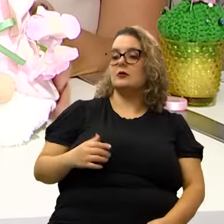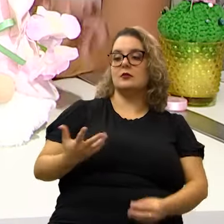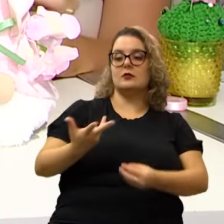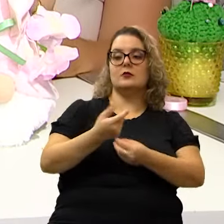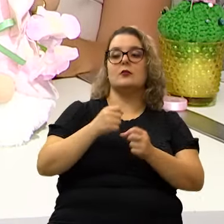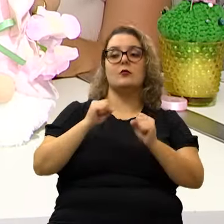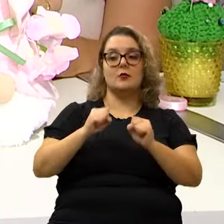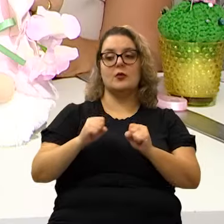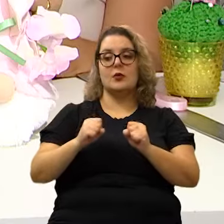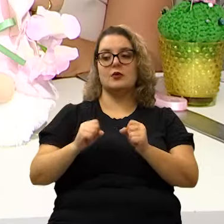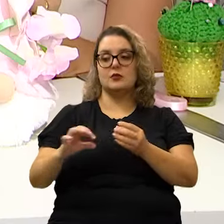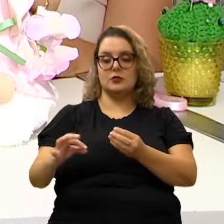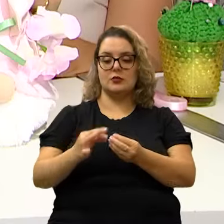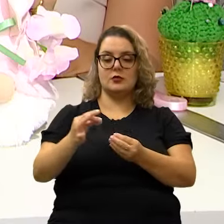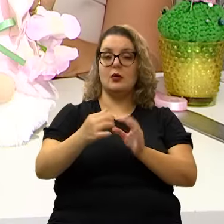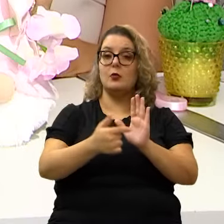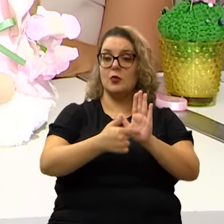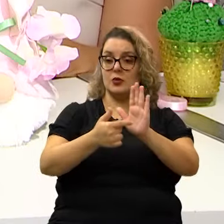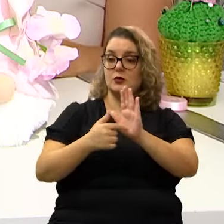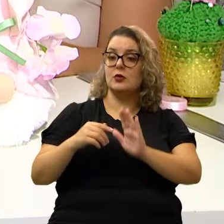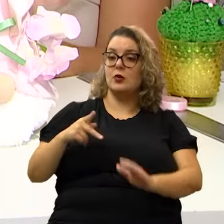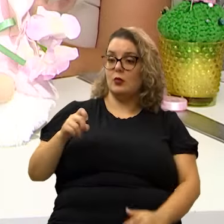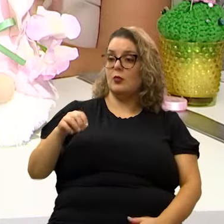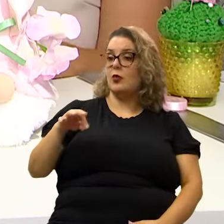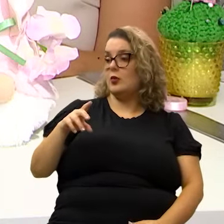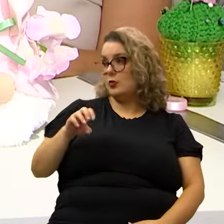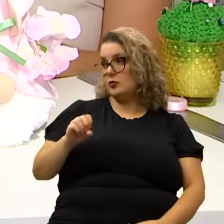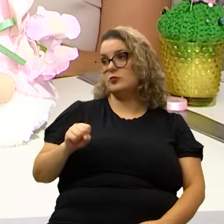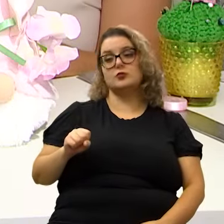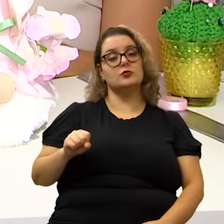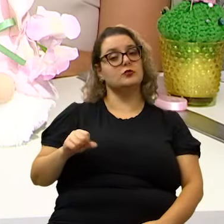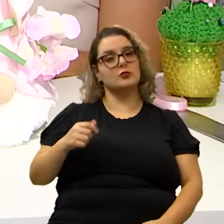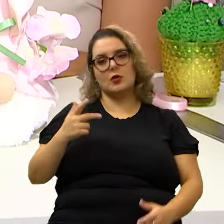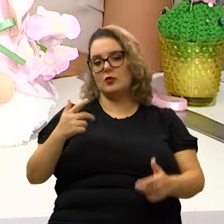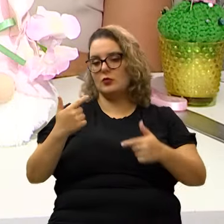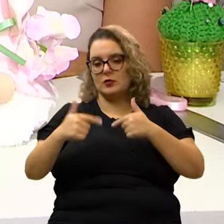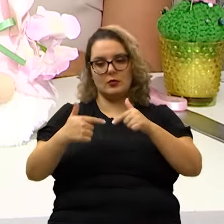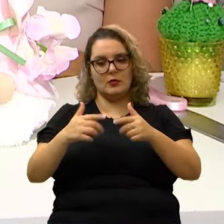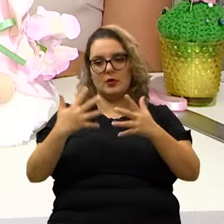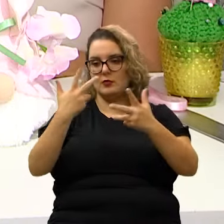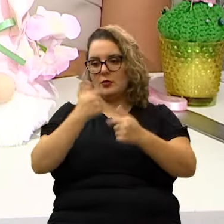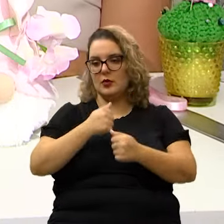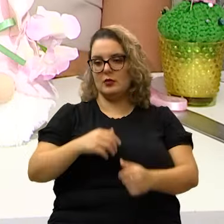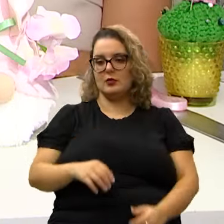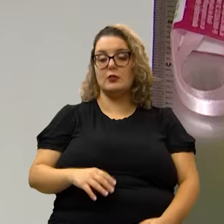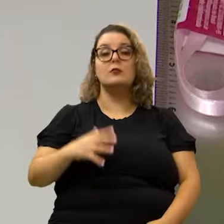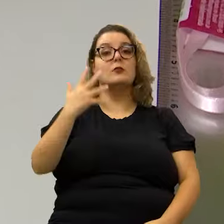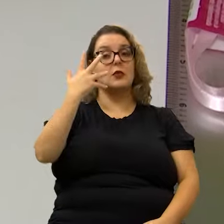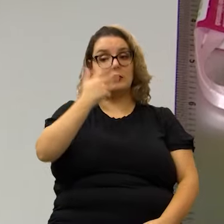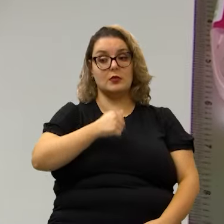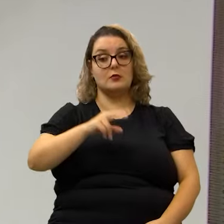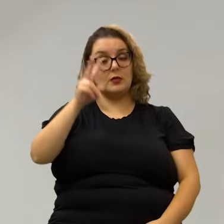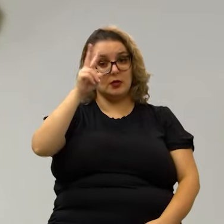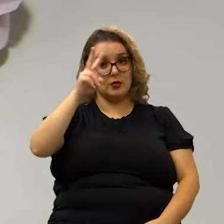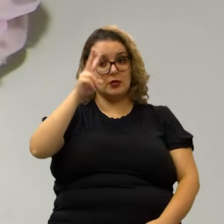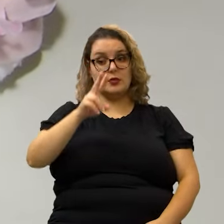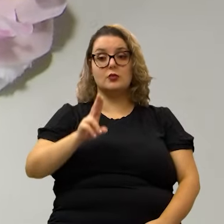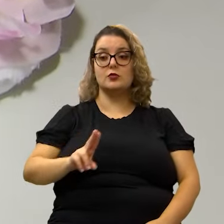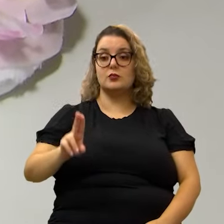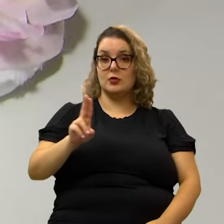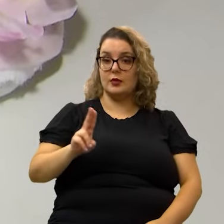mesmo, você pode até deixar aparecendo mesmo os pontinhos, que isso também deixa o trabalho bem bonito. bem bonito, mas lembre-se,